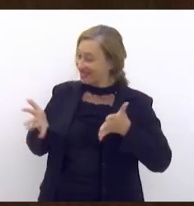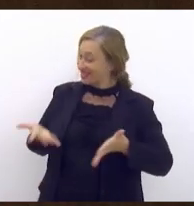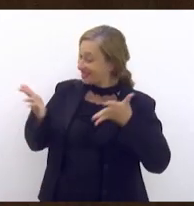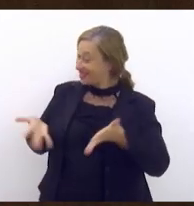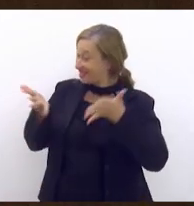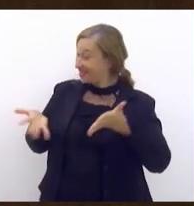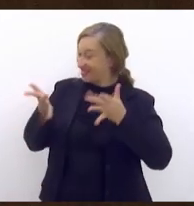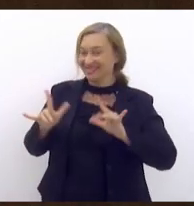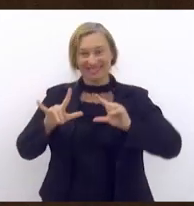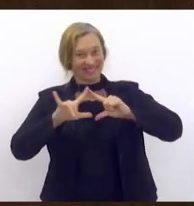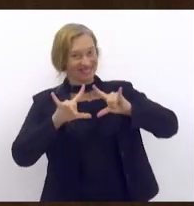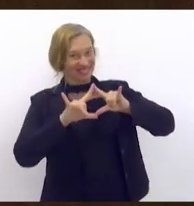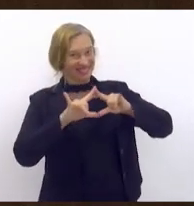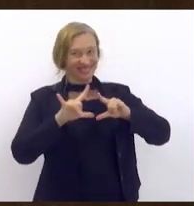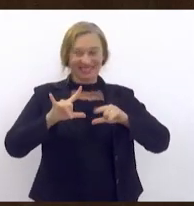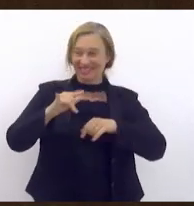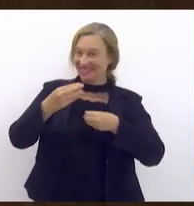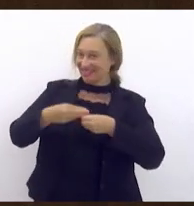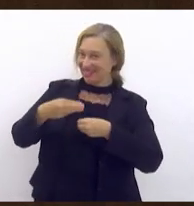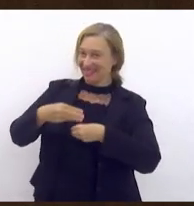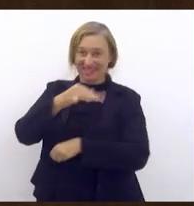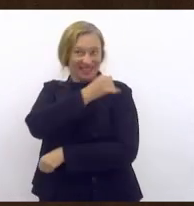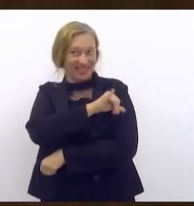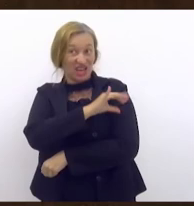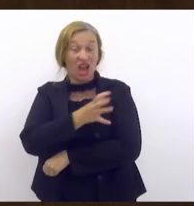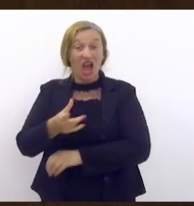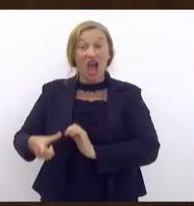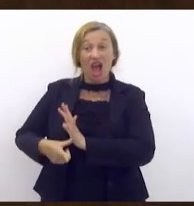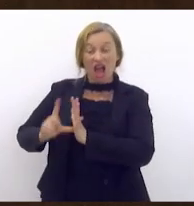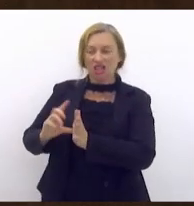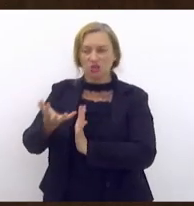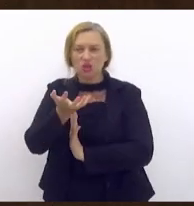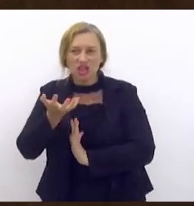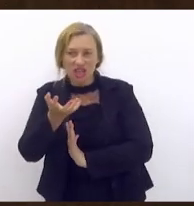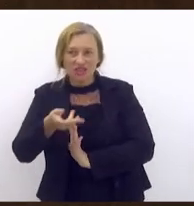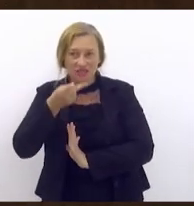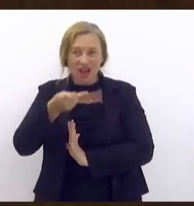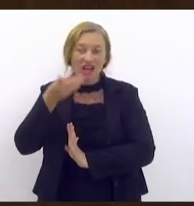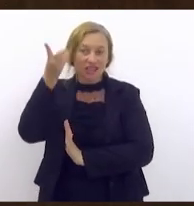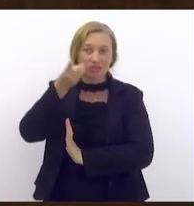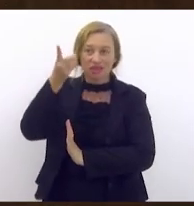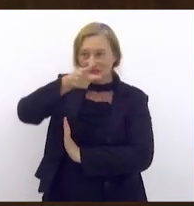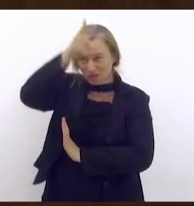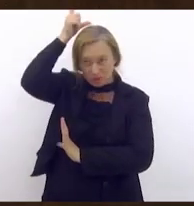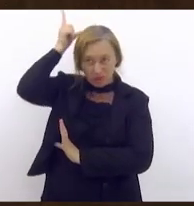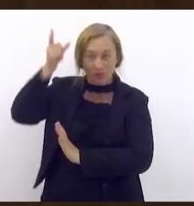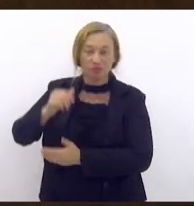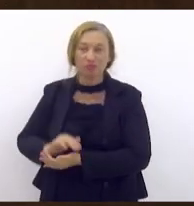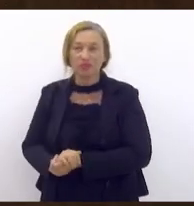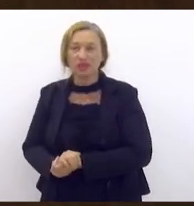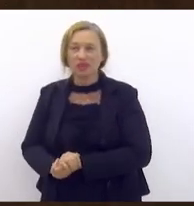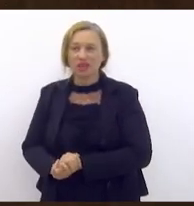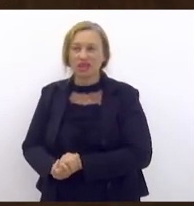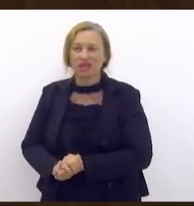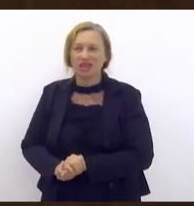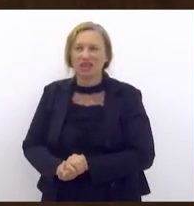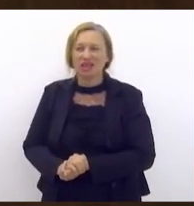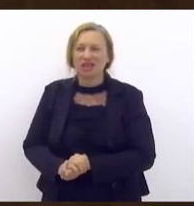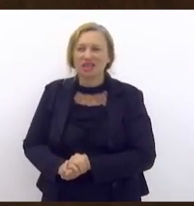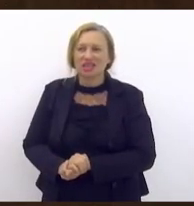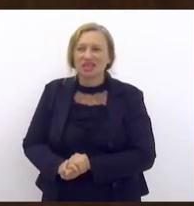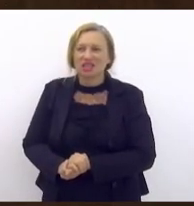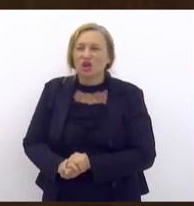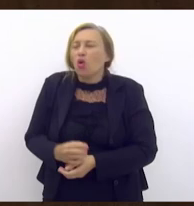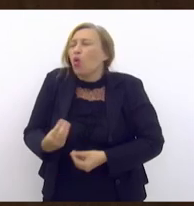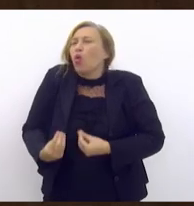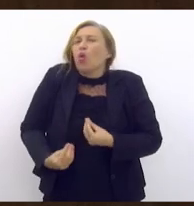no município do Rio. Mas antes de eu colocar a fala, eu queria só dizer, deputado Luiz Paulo, que a